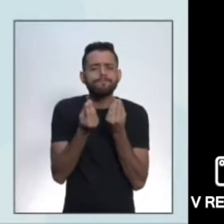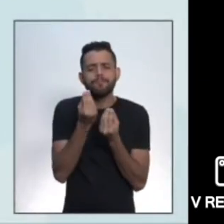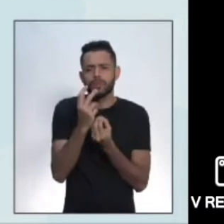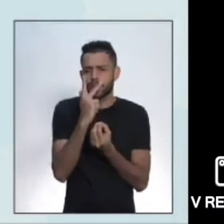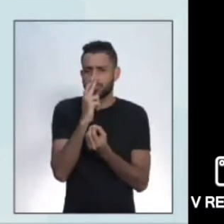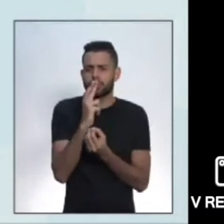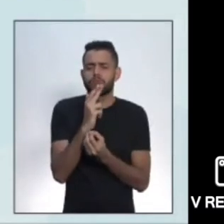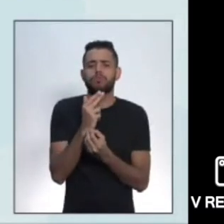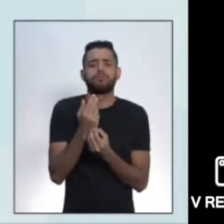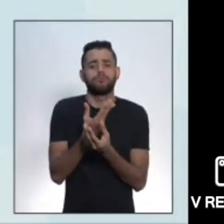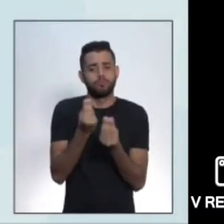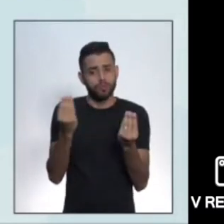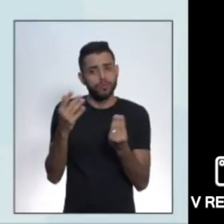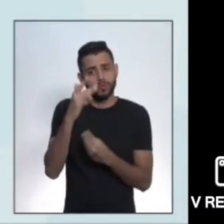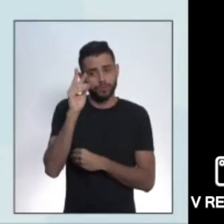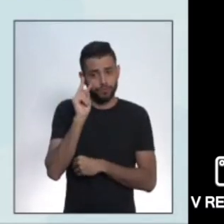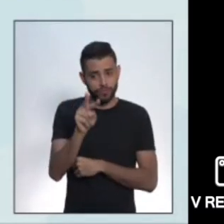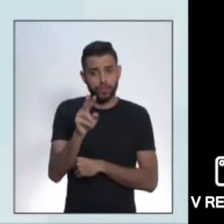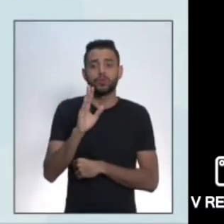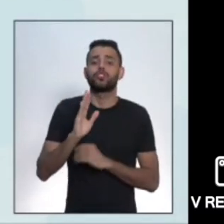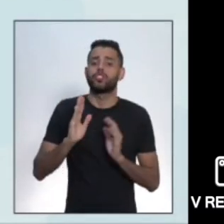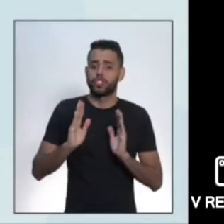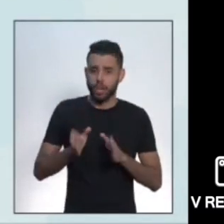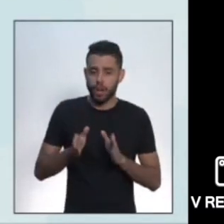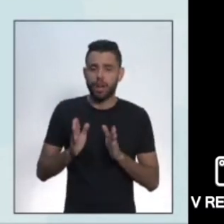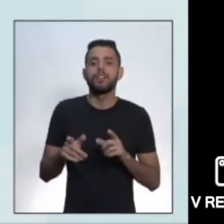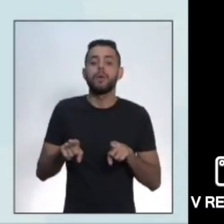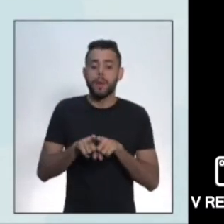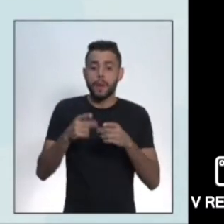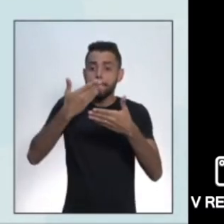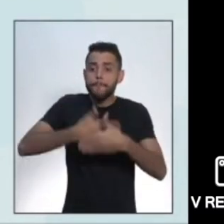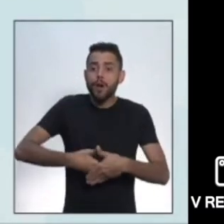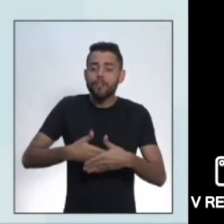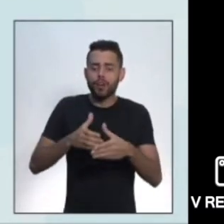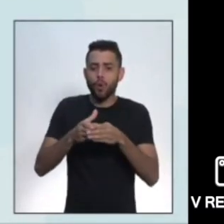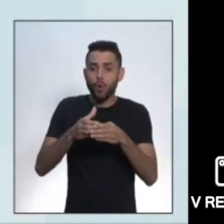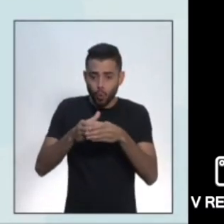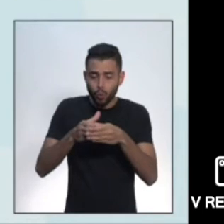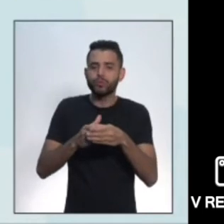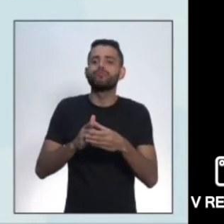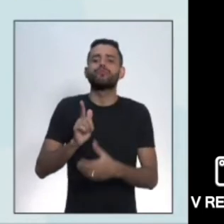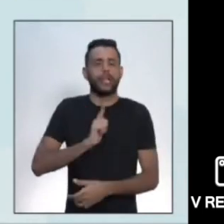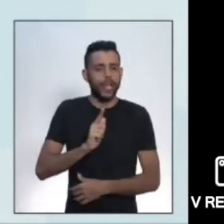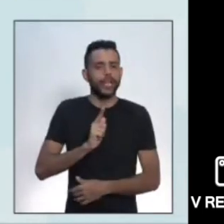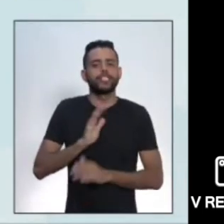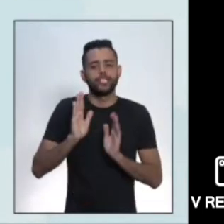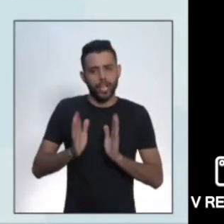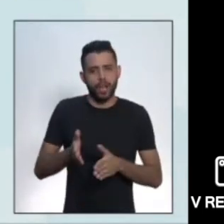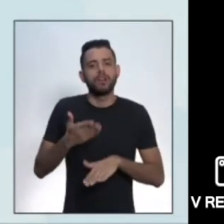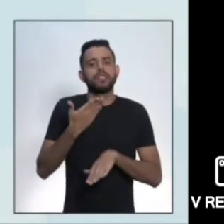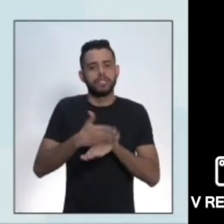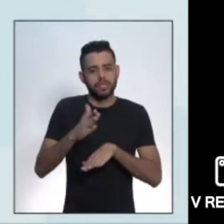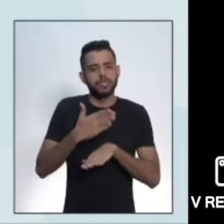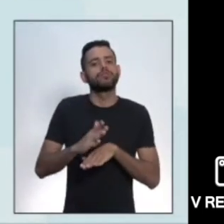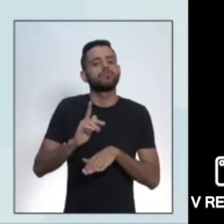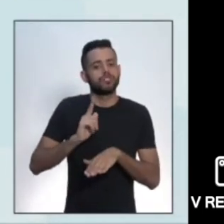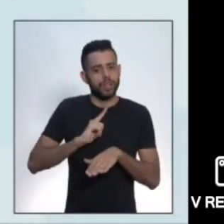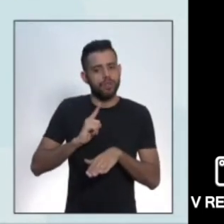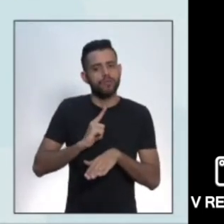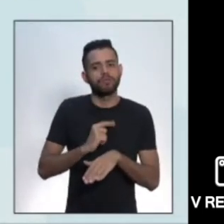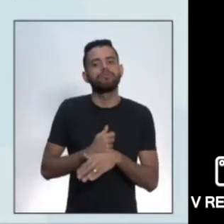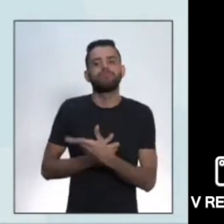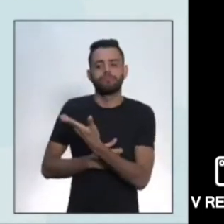acredito que muitos já viram isso. Inclusive, em concurso público já caiu. Inclusive, um exercício desse já caiu em concurso público.